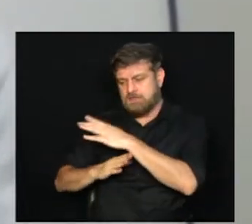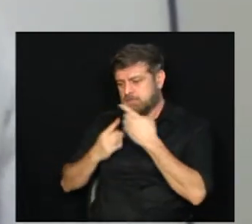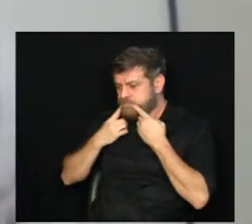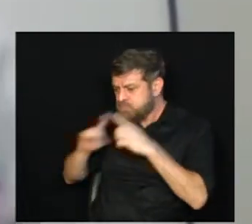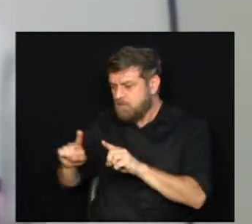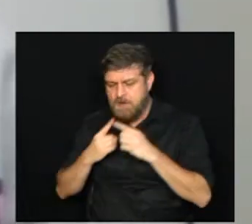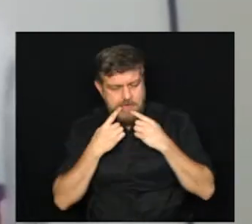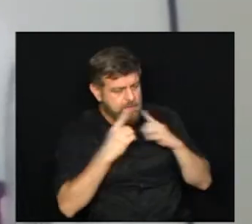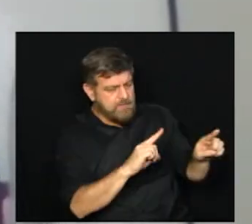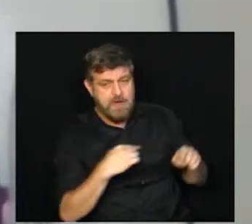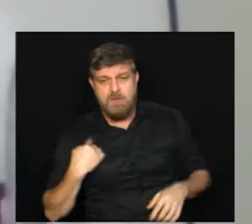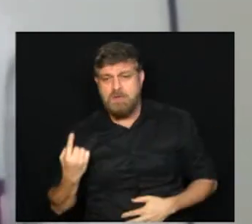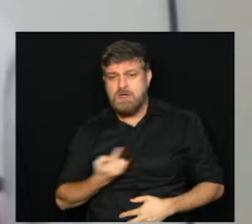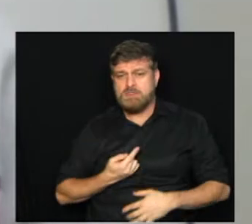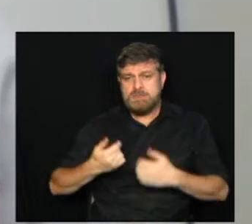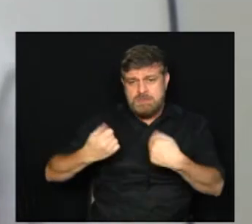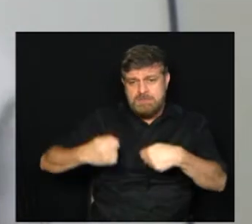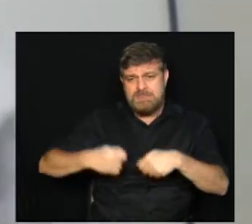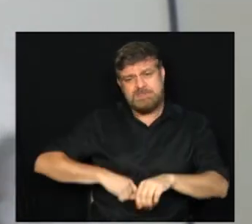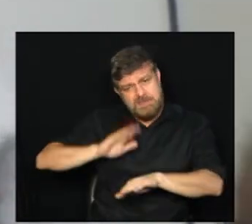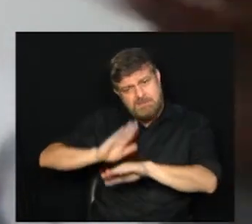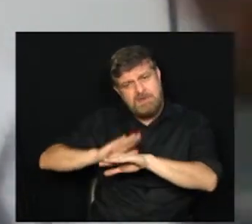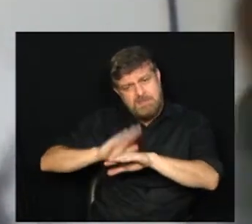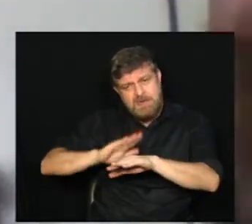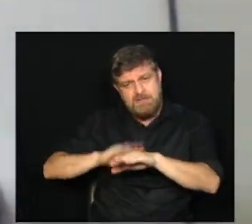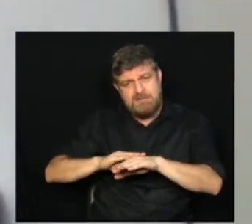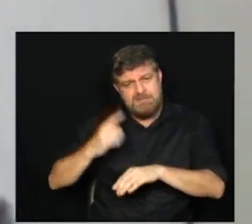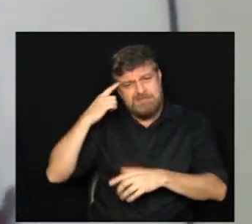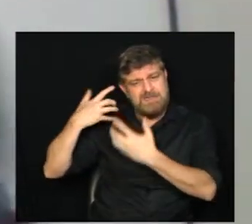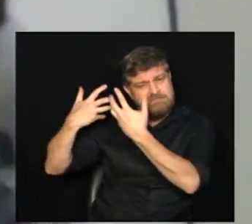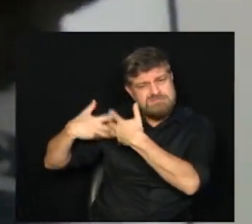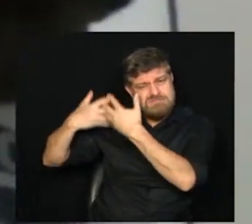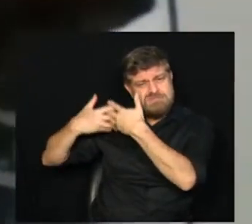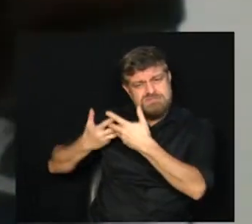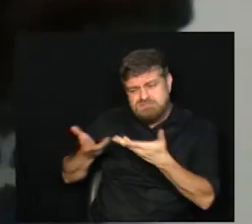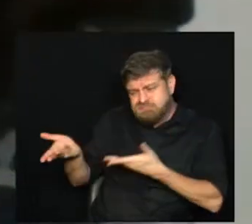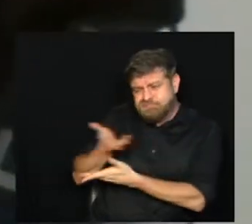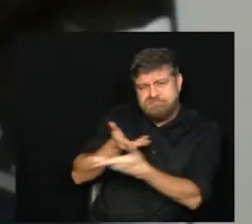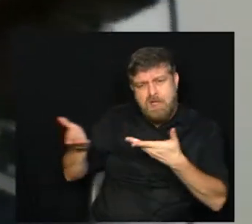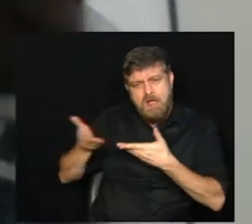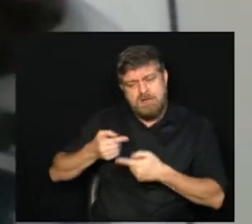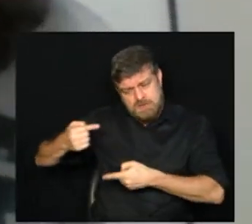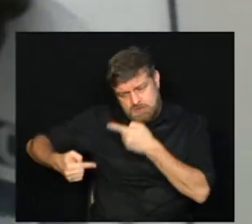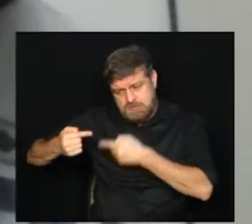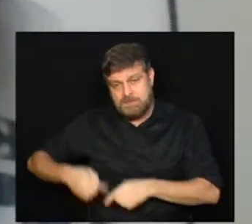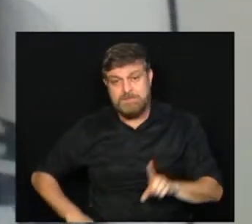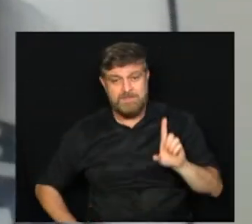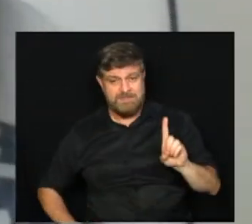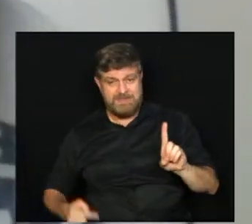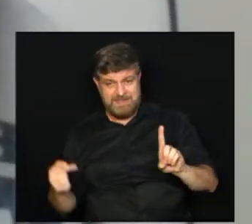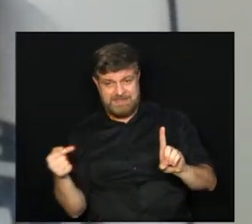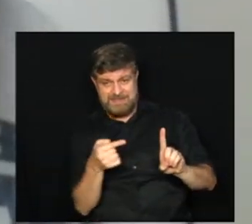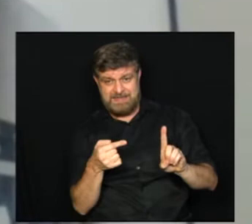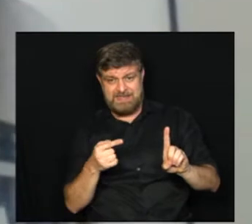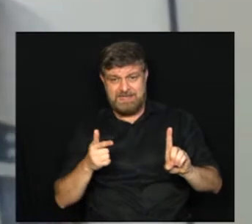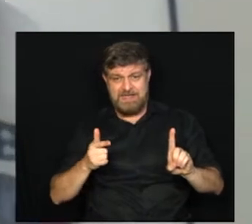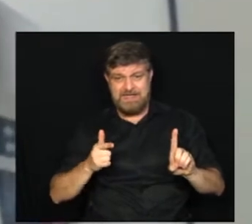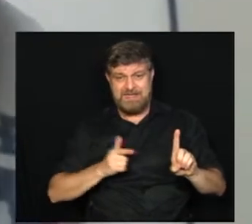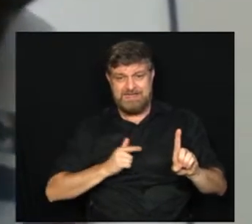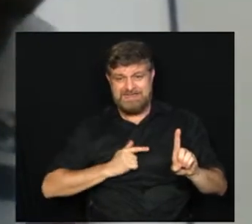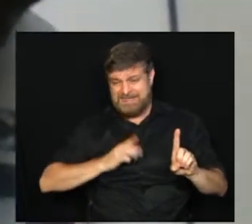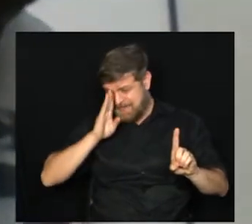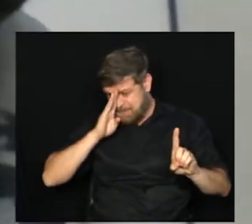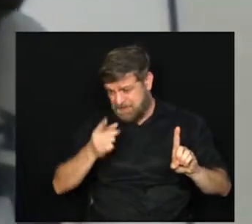executivo, e a gente precisa fazer essa discussão. E D, destinação privilegiada